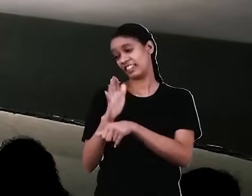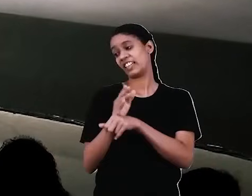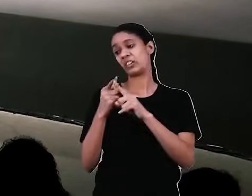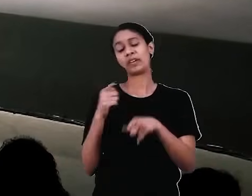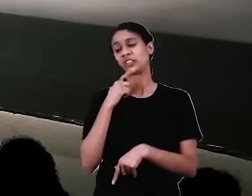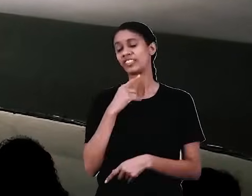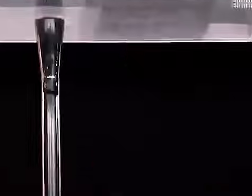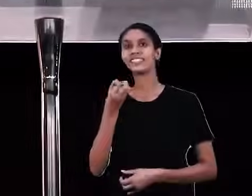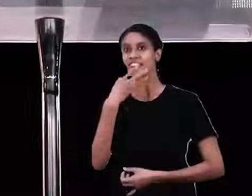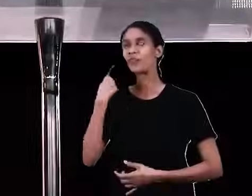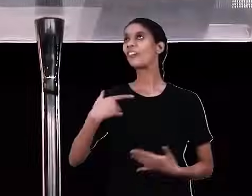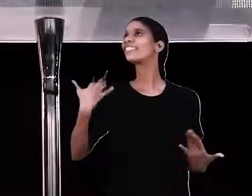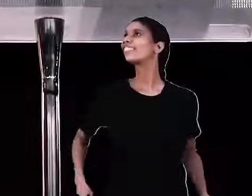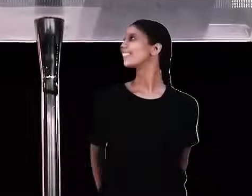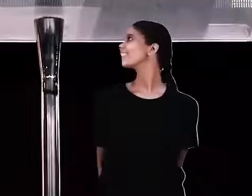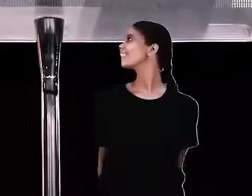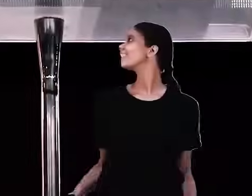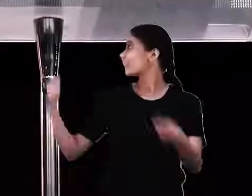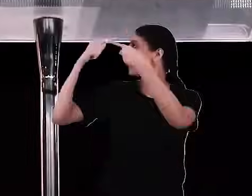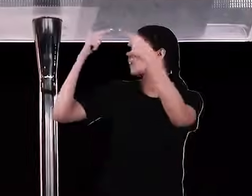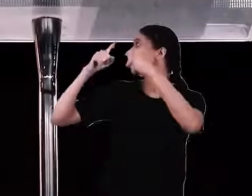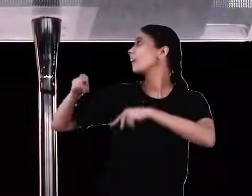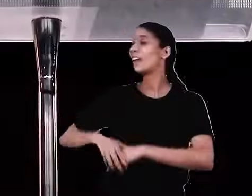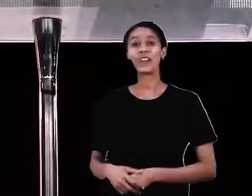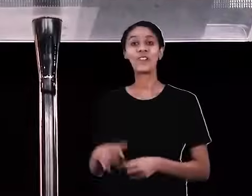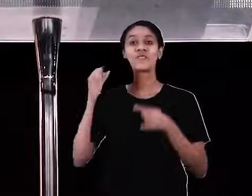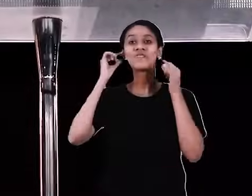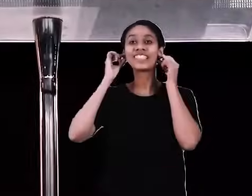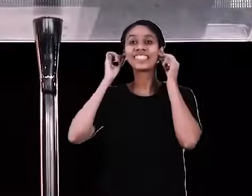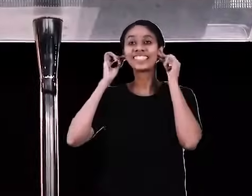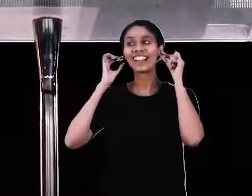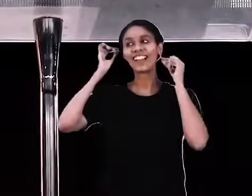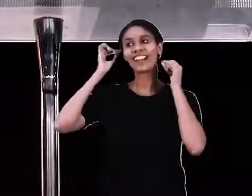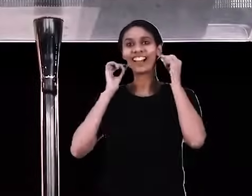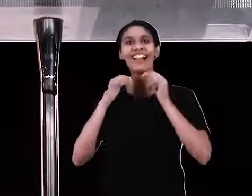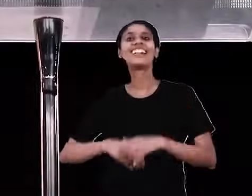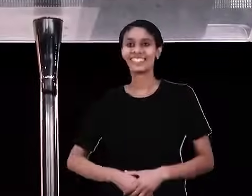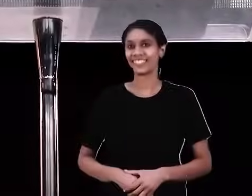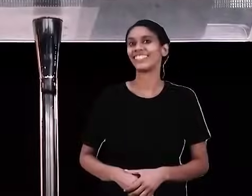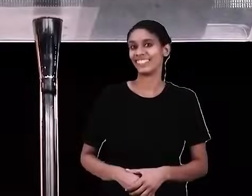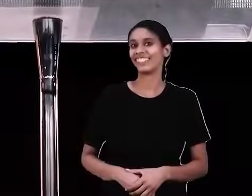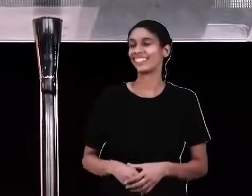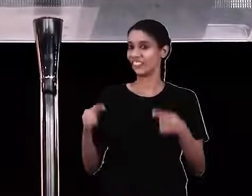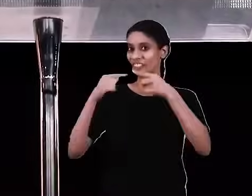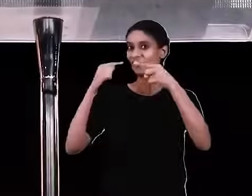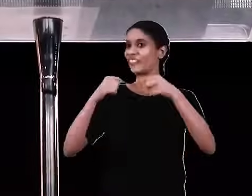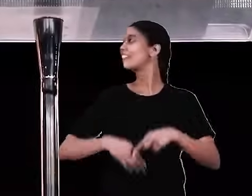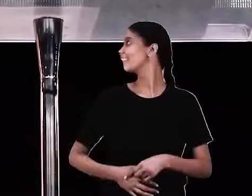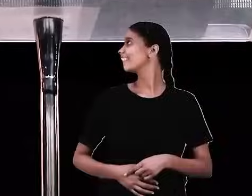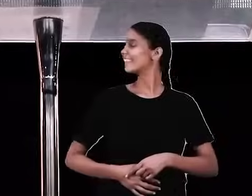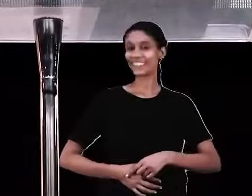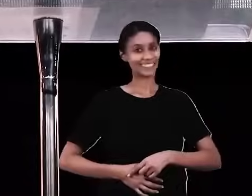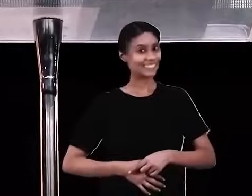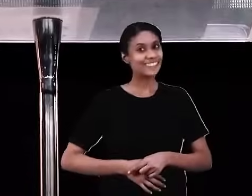Tá bom assim, gente? Eu combino com um brinco em cima e um embaixo? É ou não é, minha gente? Tô fazendo um